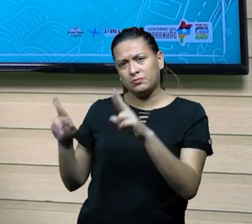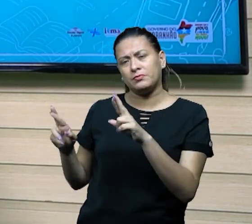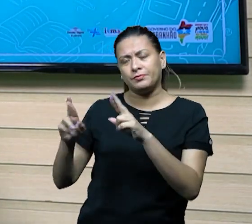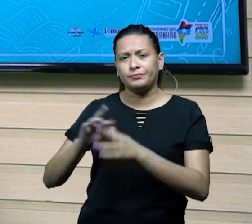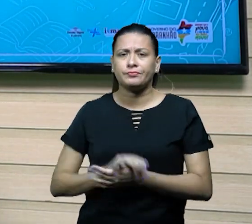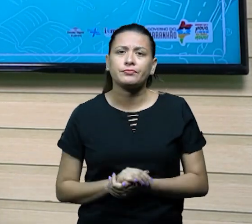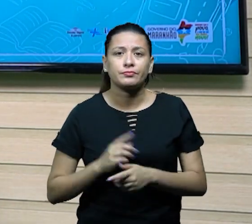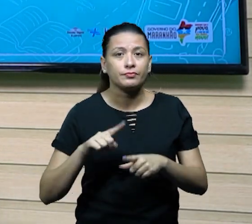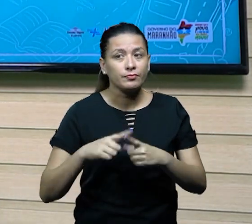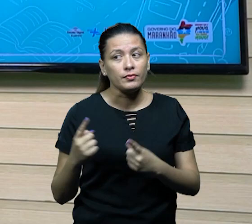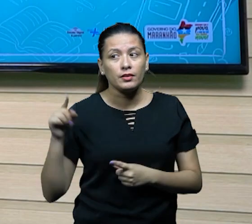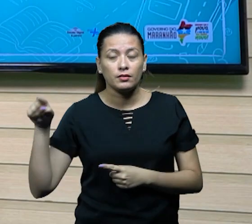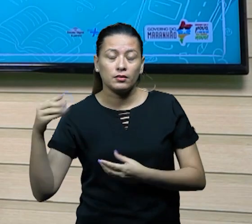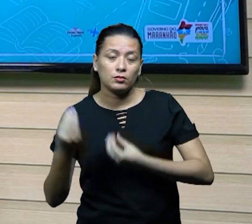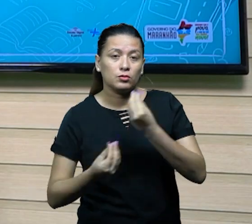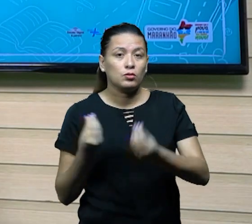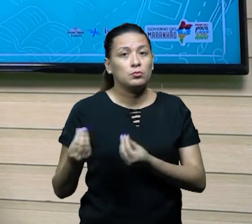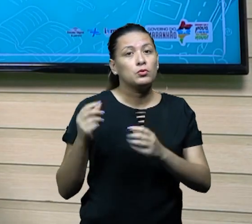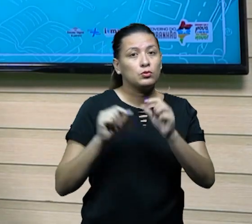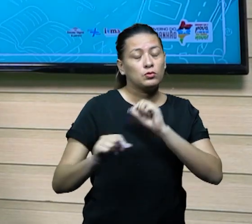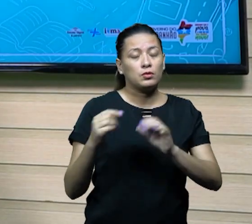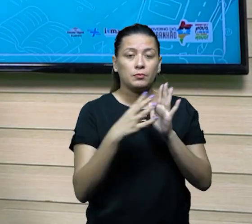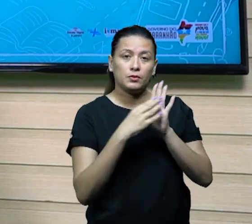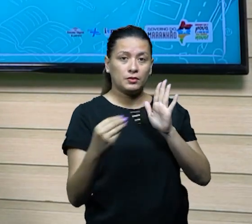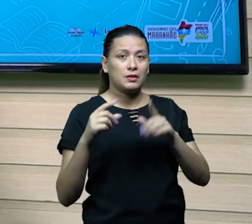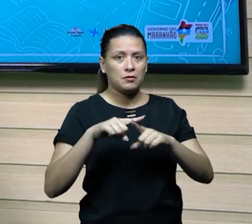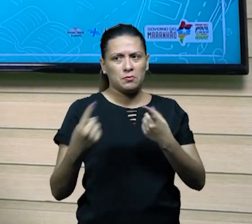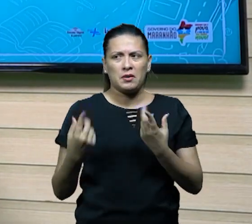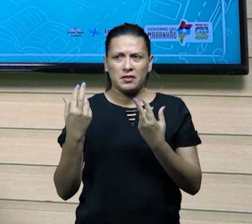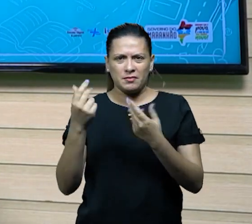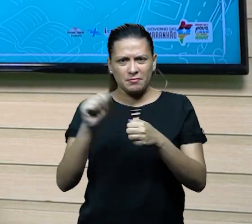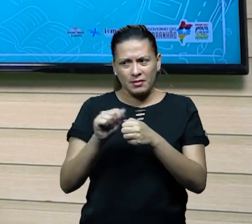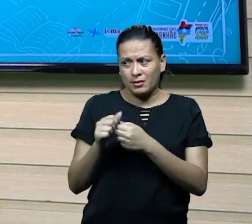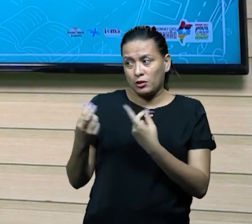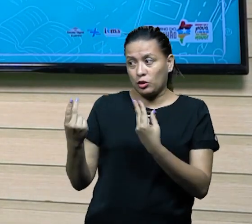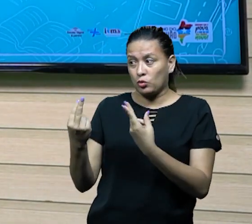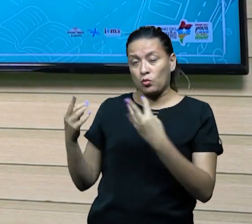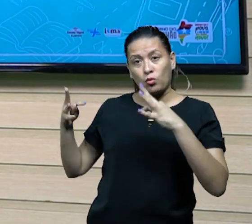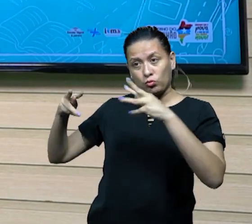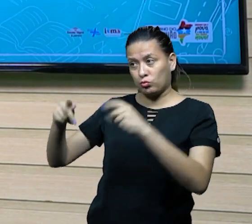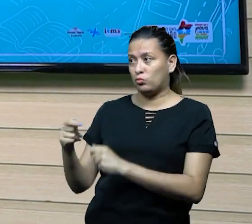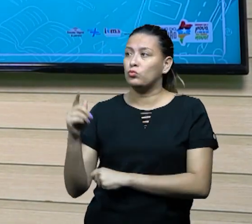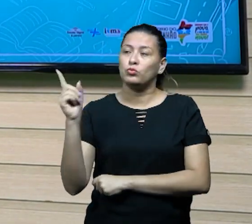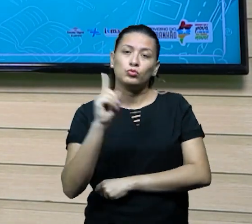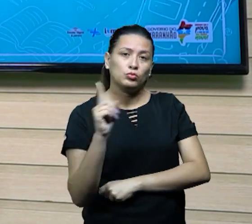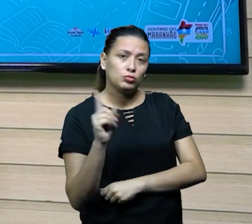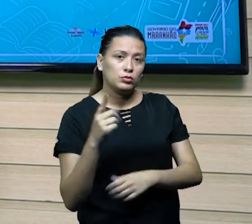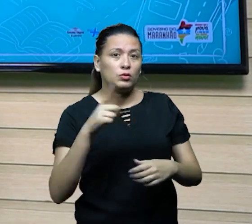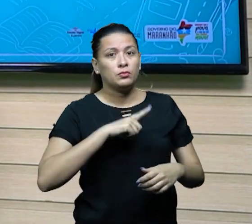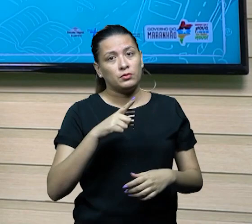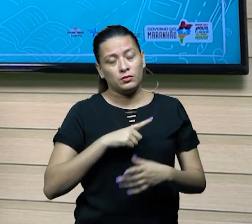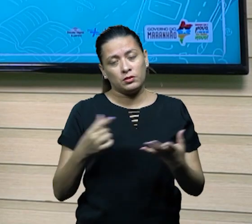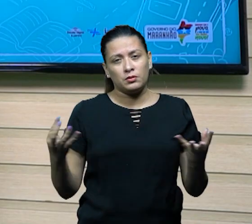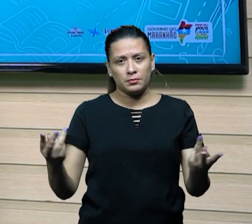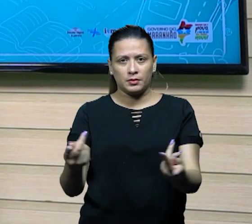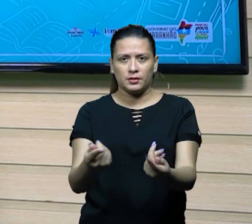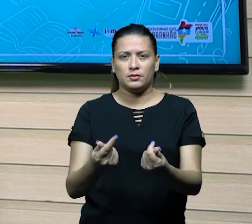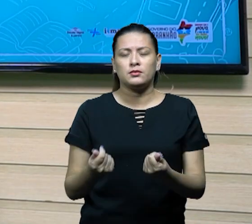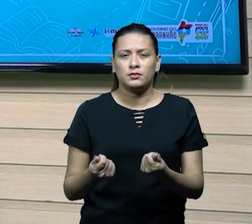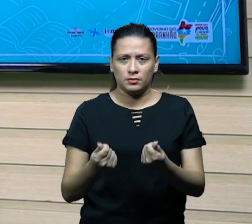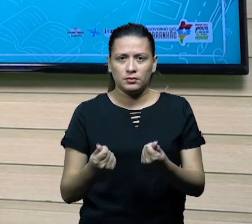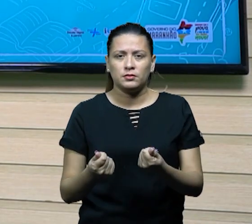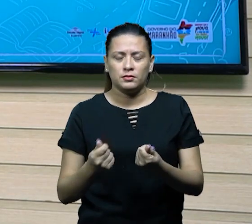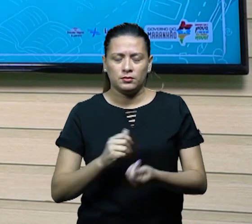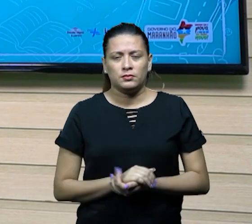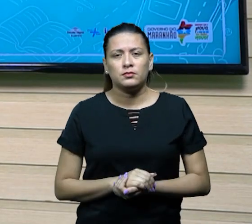muito produtivo, ele respeita os outros. Claro que você pode pegar ele como parâmetro, mas você não vai tentar imitá-lo, porque